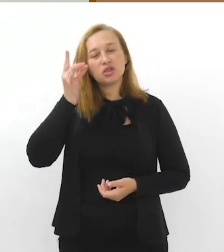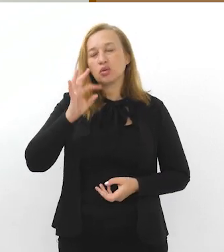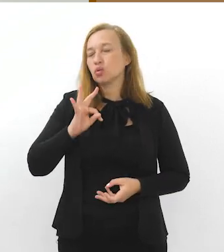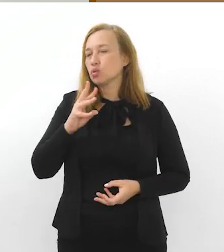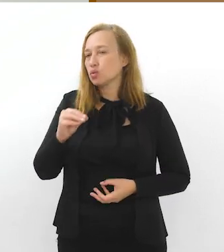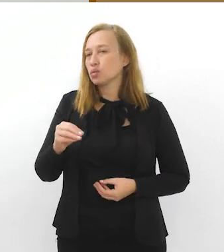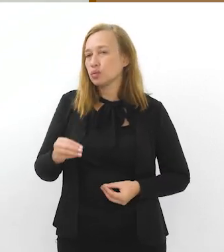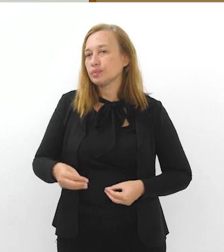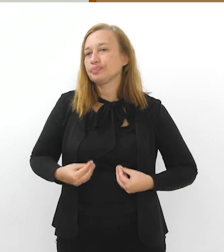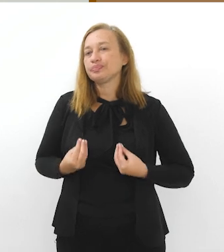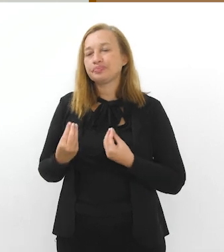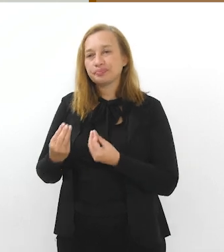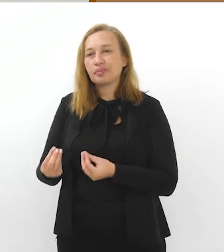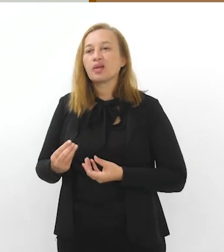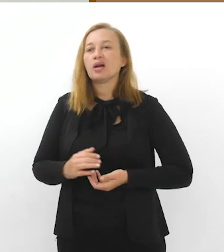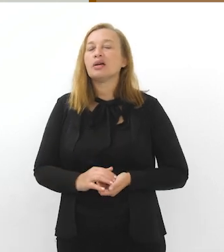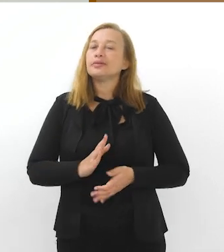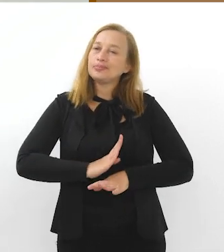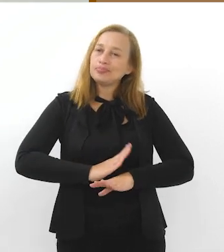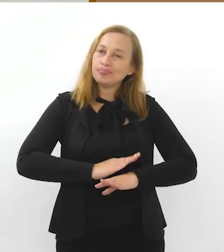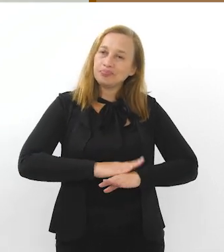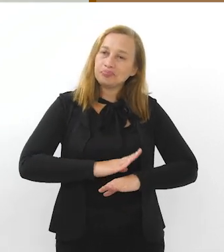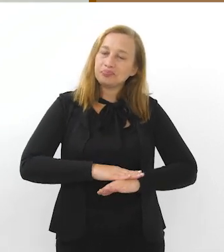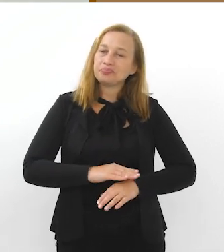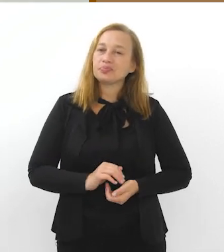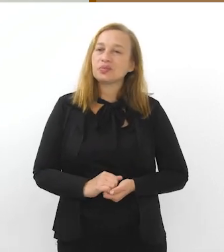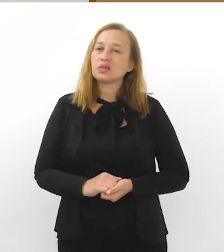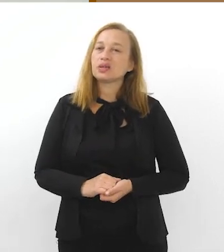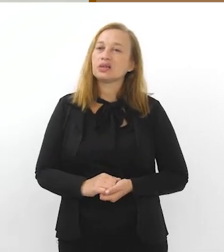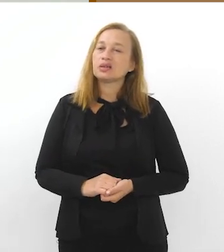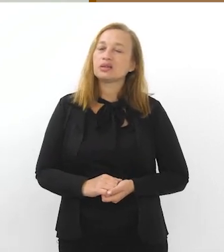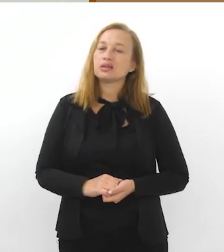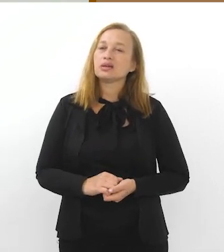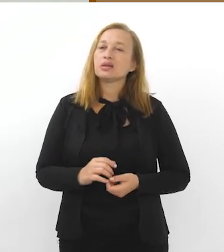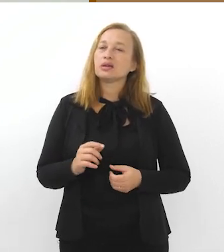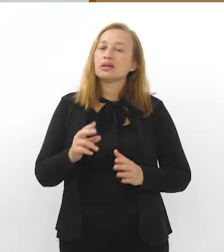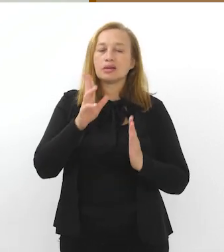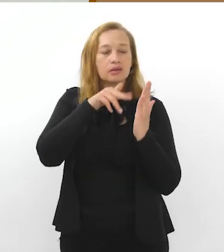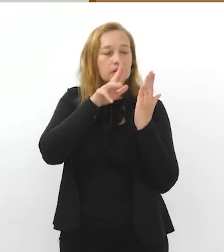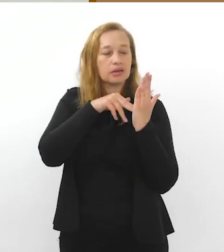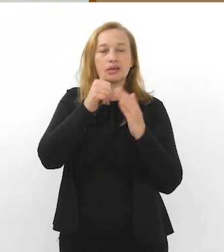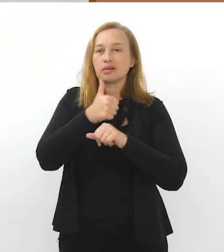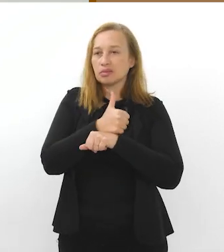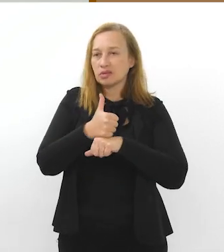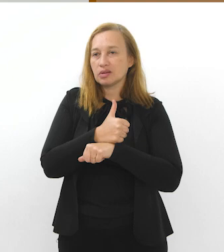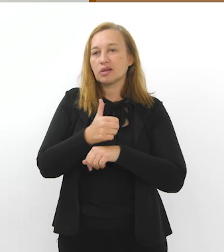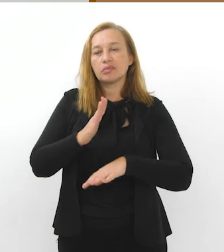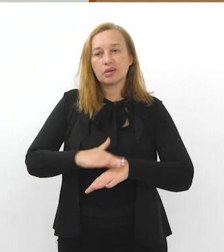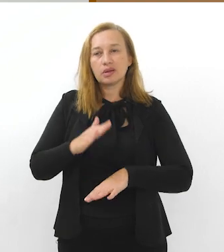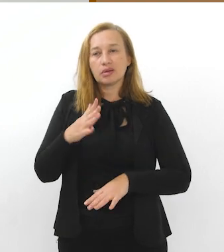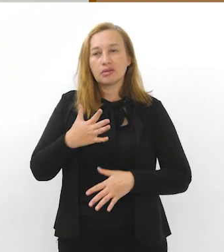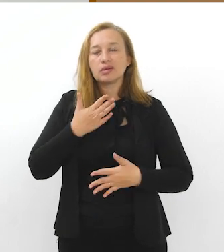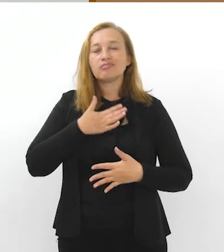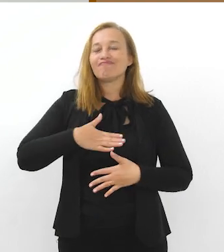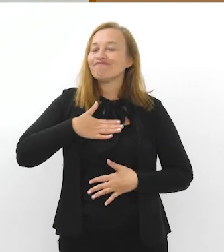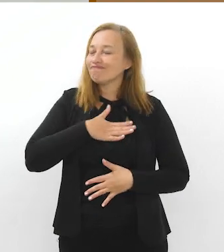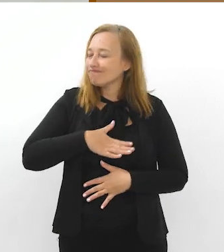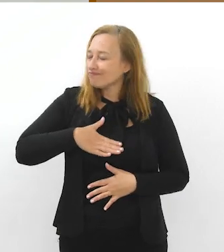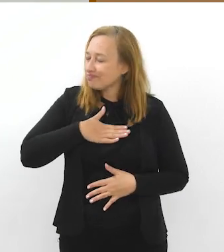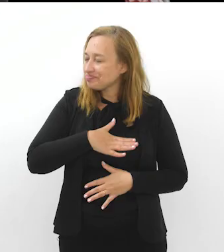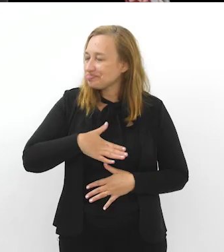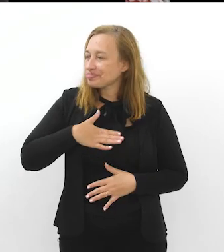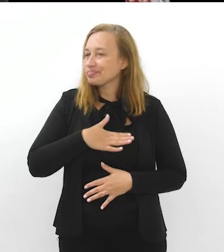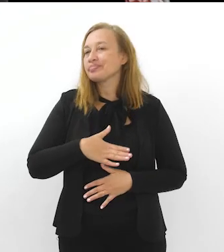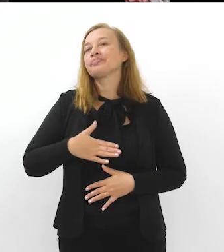espírito. Então, a partir desse momento, eu pinto mais profissionalmente, mas com